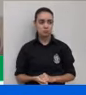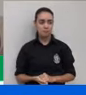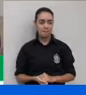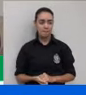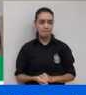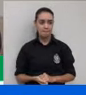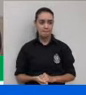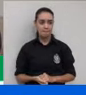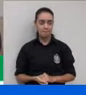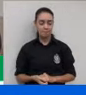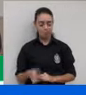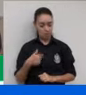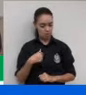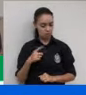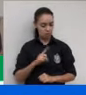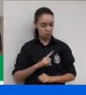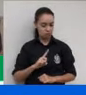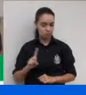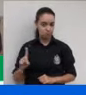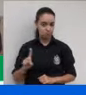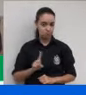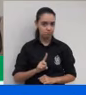eu eu não